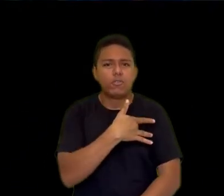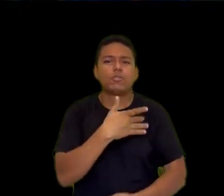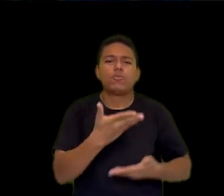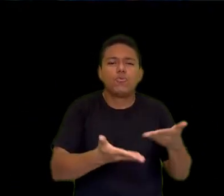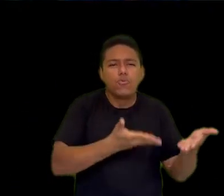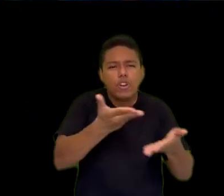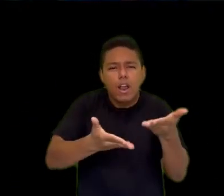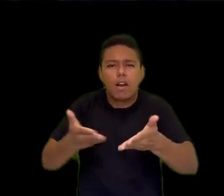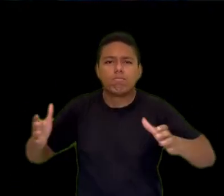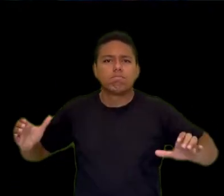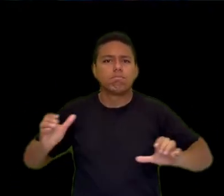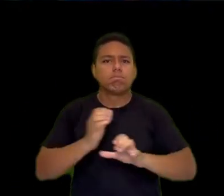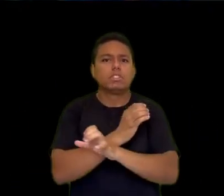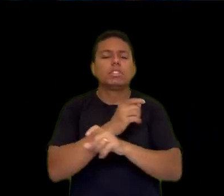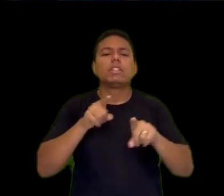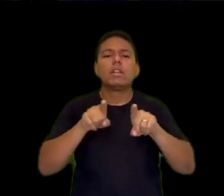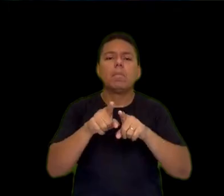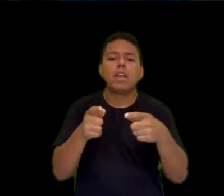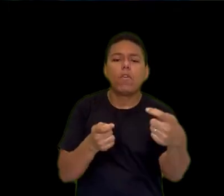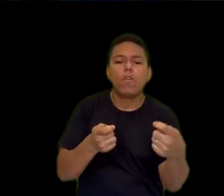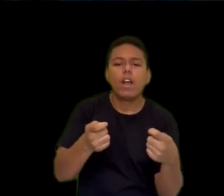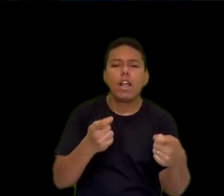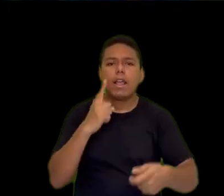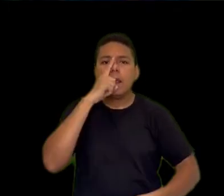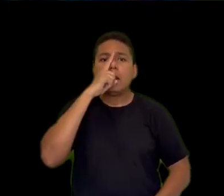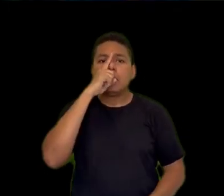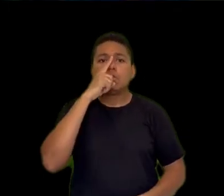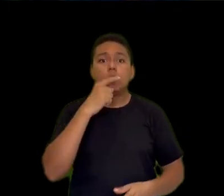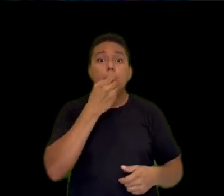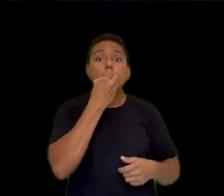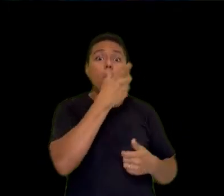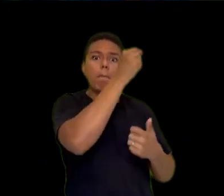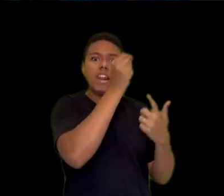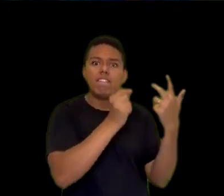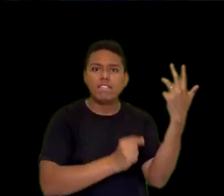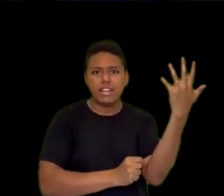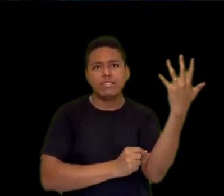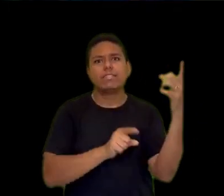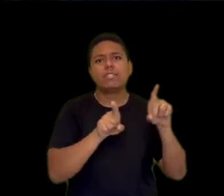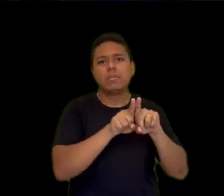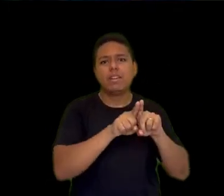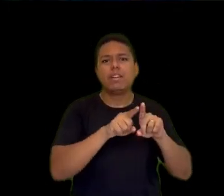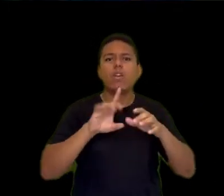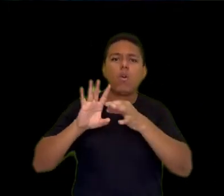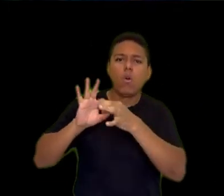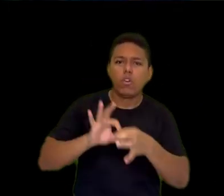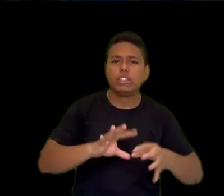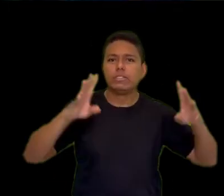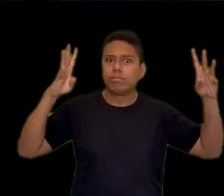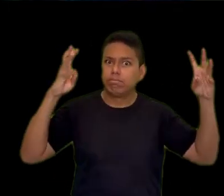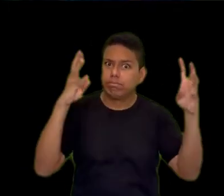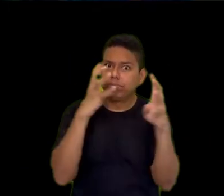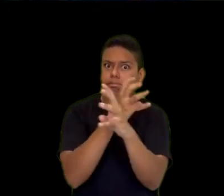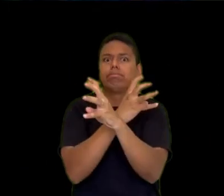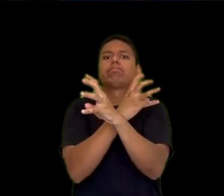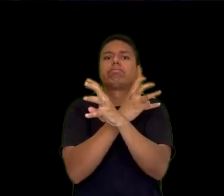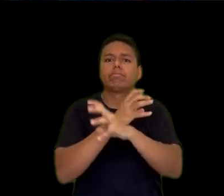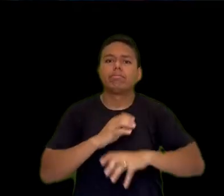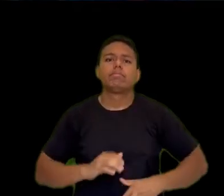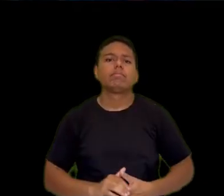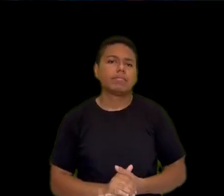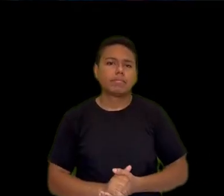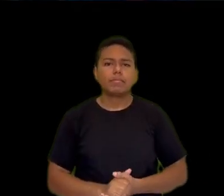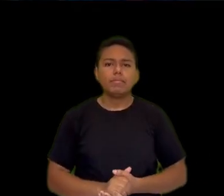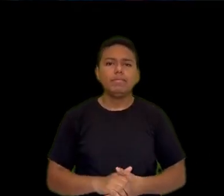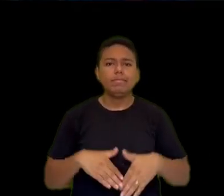benefícios, num contexto complexo e constante transformação. E essa nova perspectiva, ela engloba